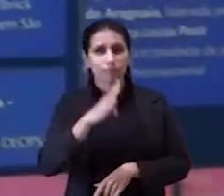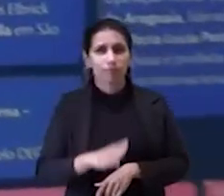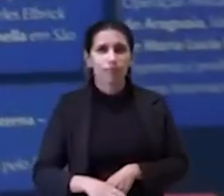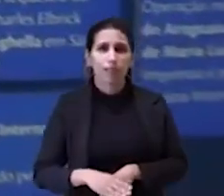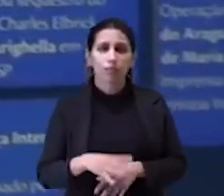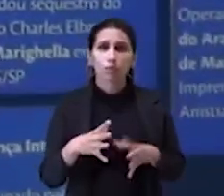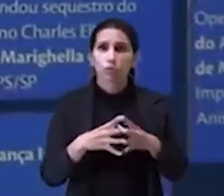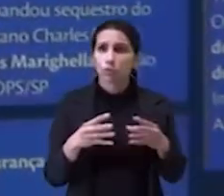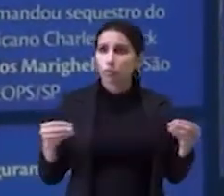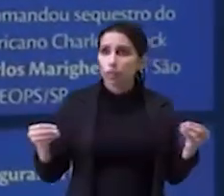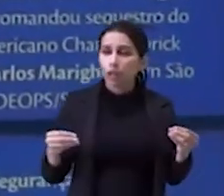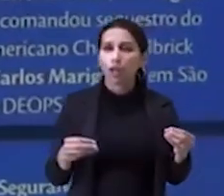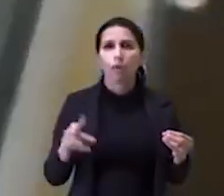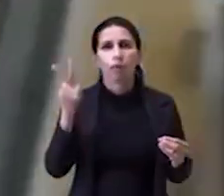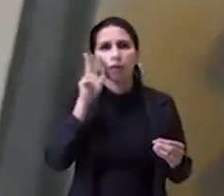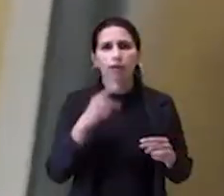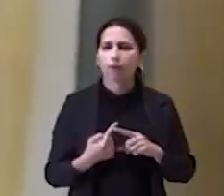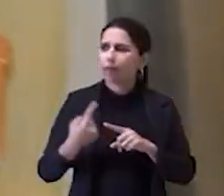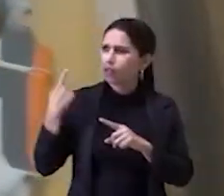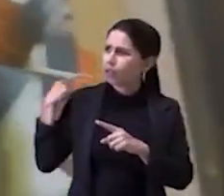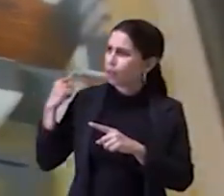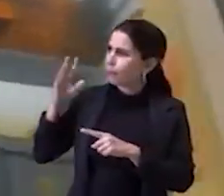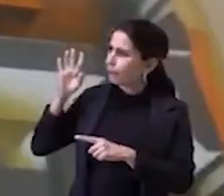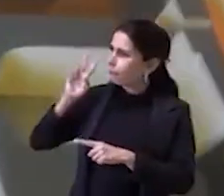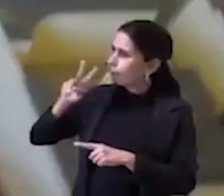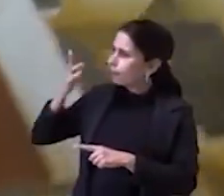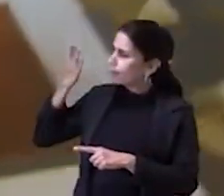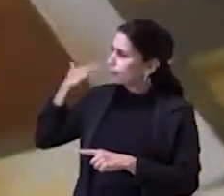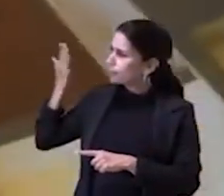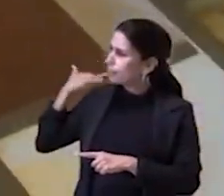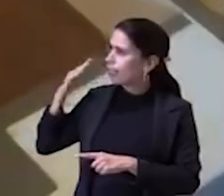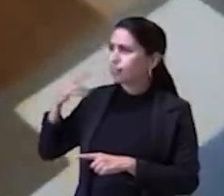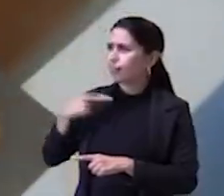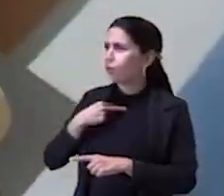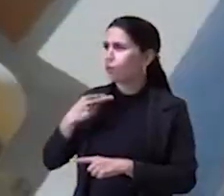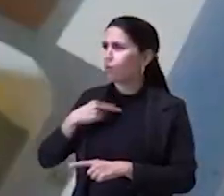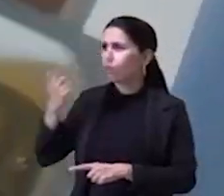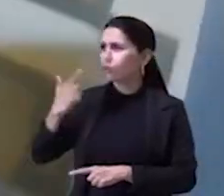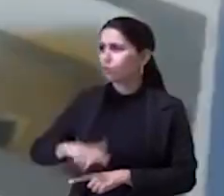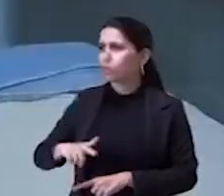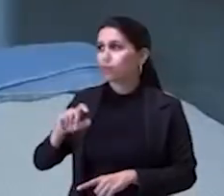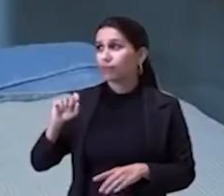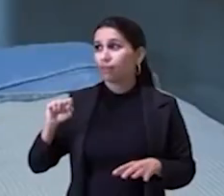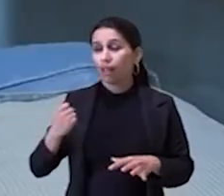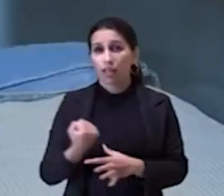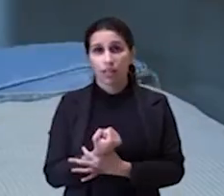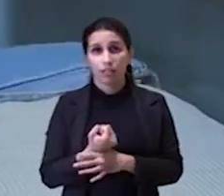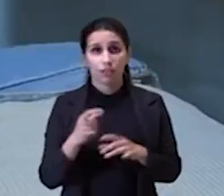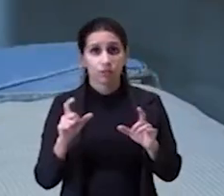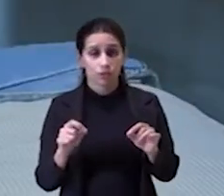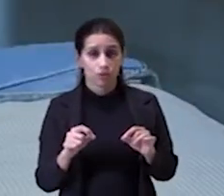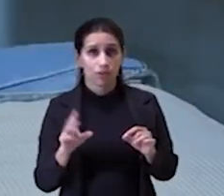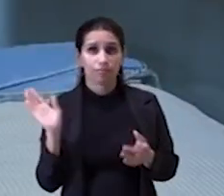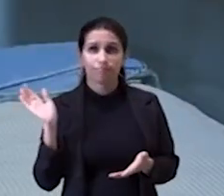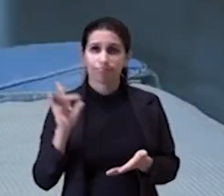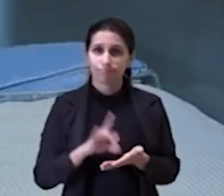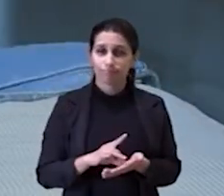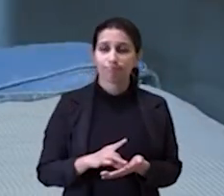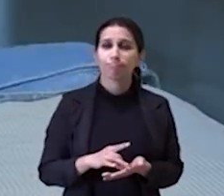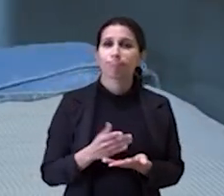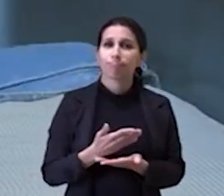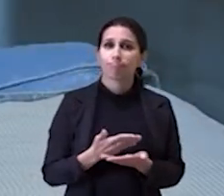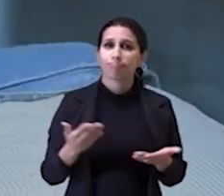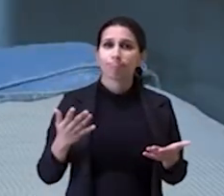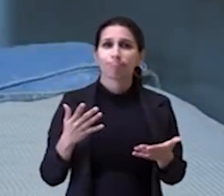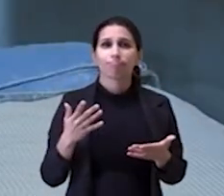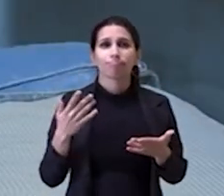um passado que não deve se repetir e assim garantir a consolidação de um